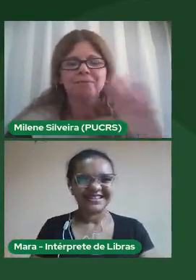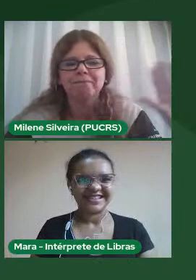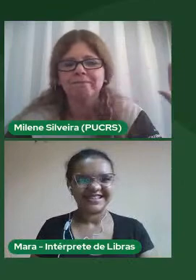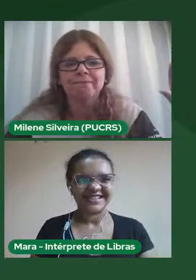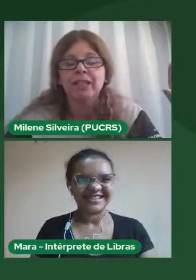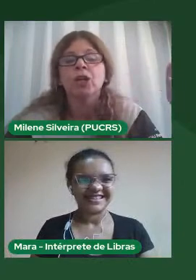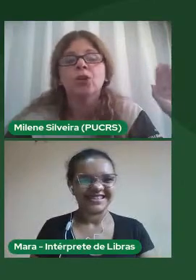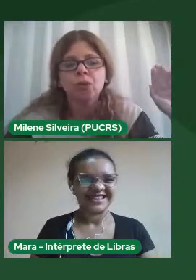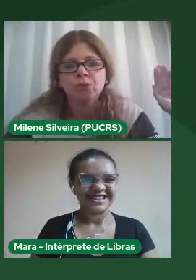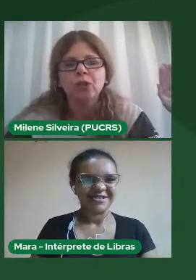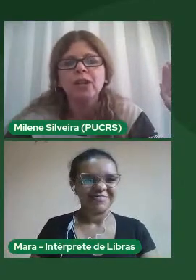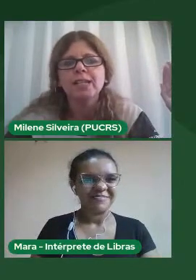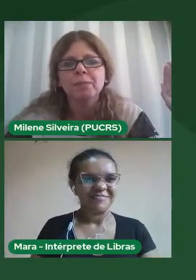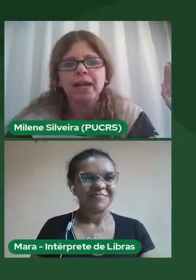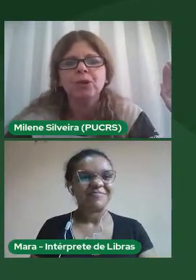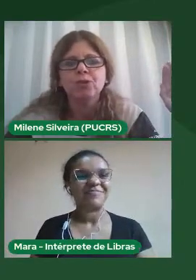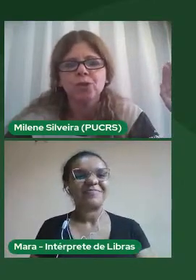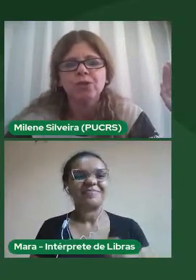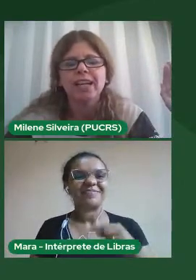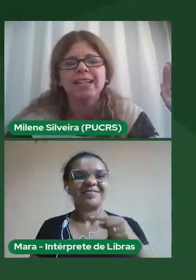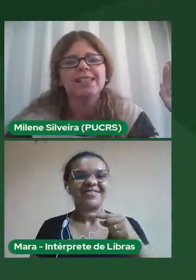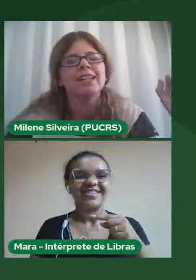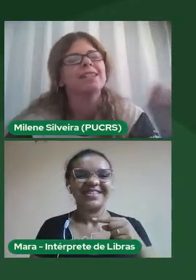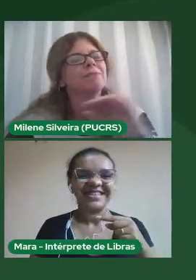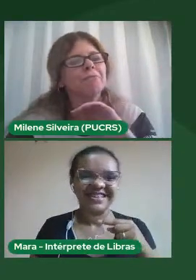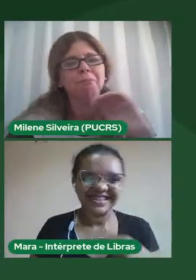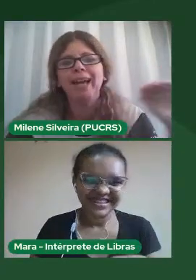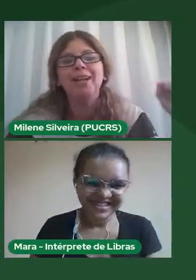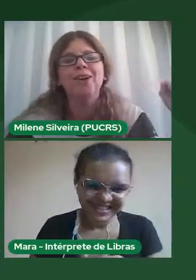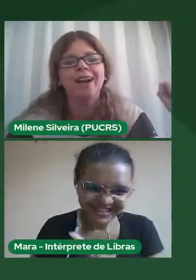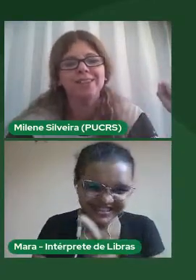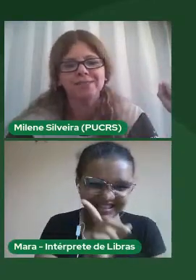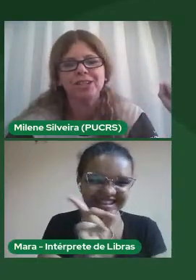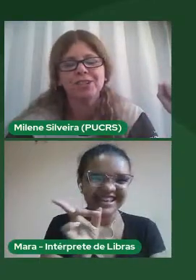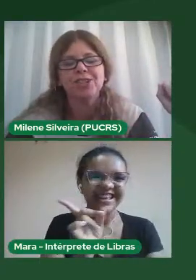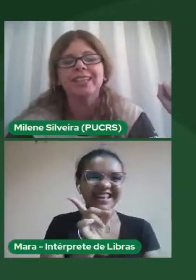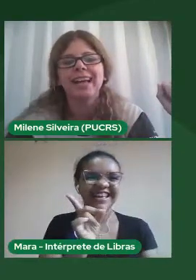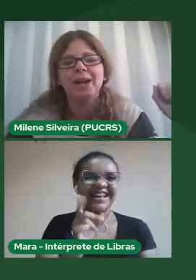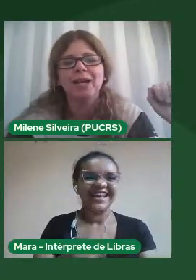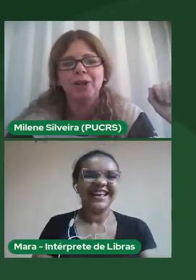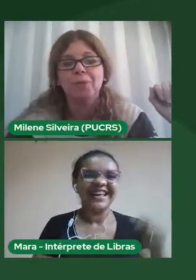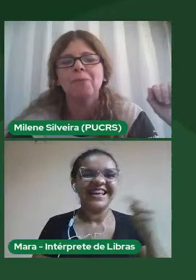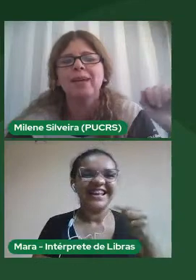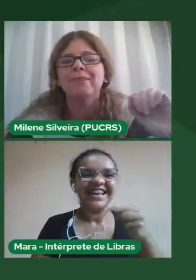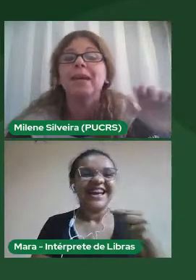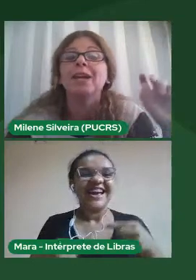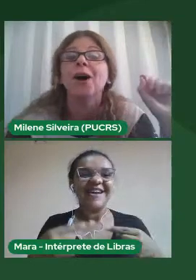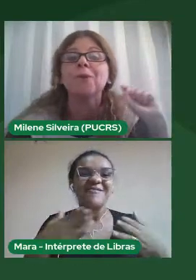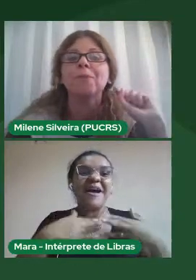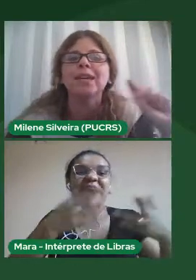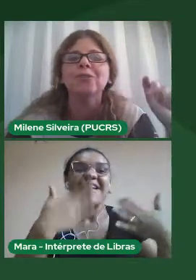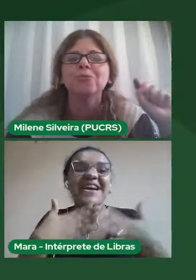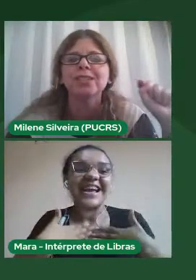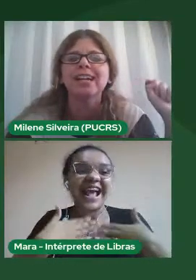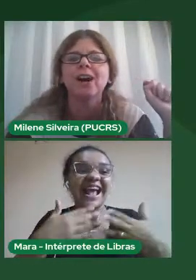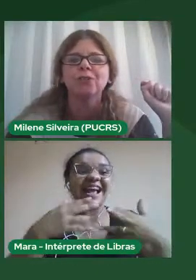Esse, assim, com todo respeito aos todos IHCs, melhor jantar, melhor momento musical do